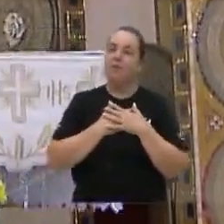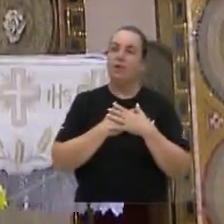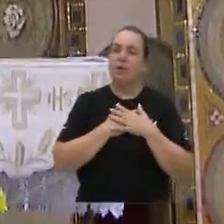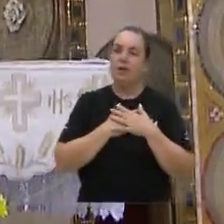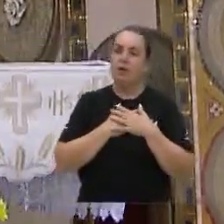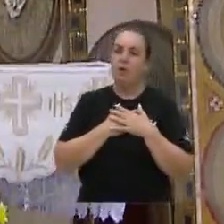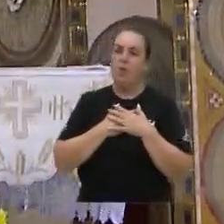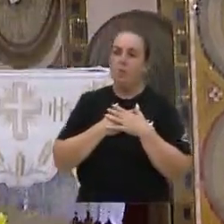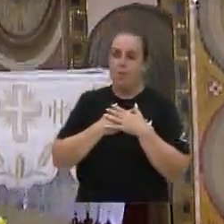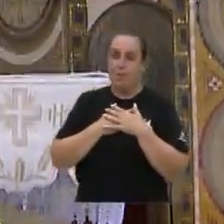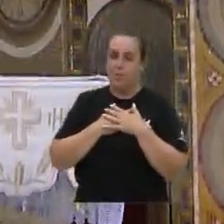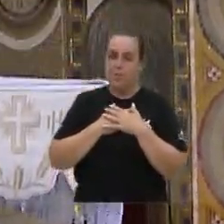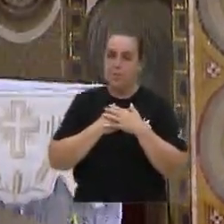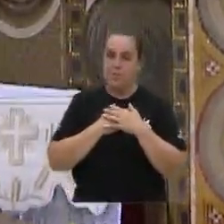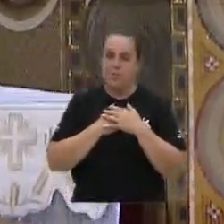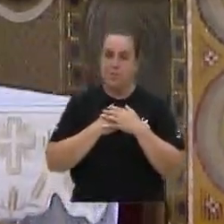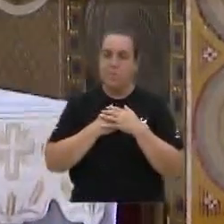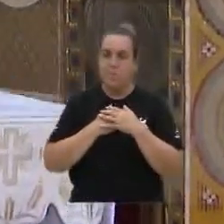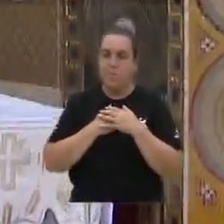mim.